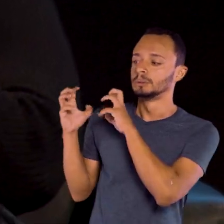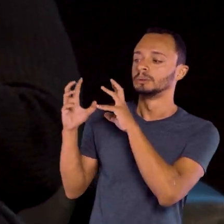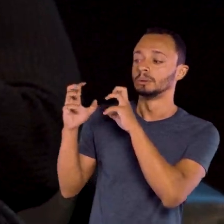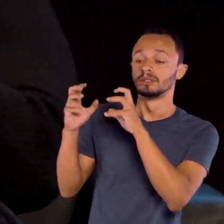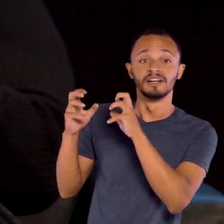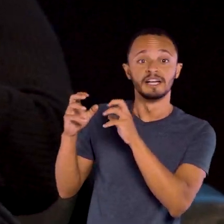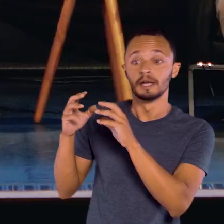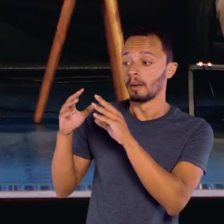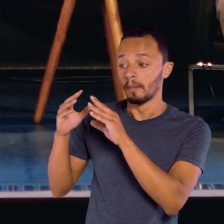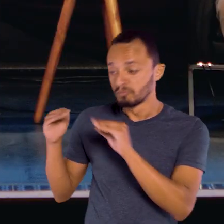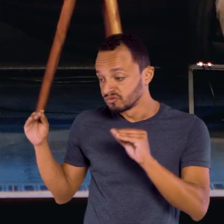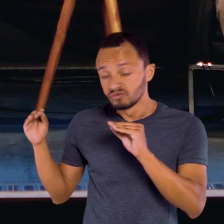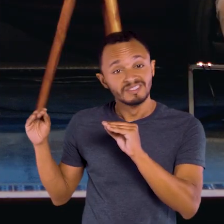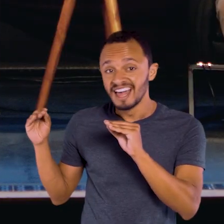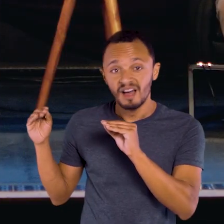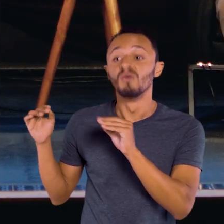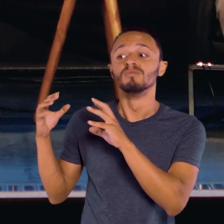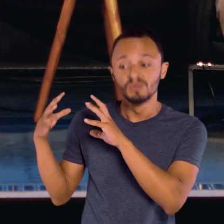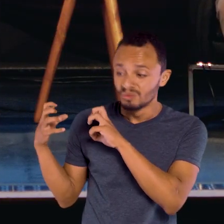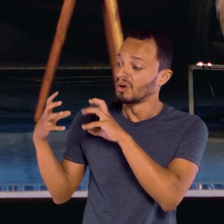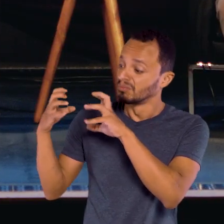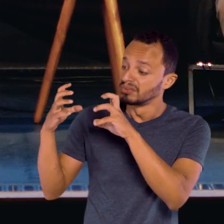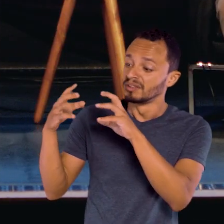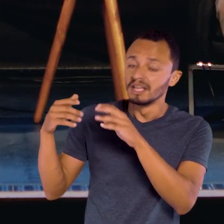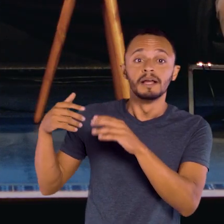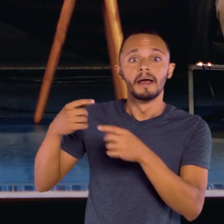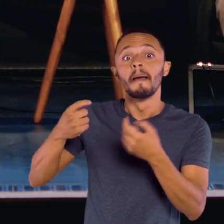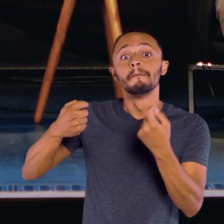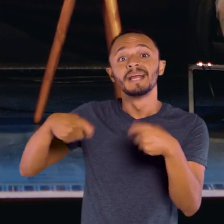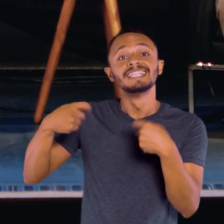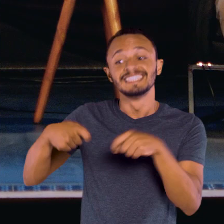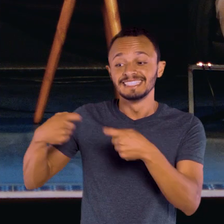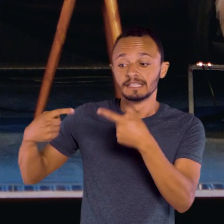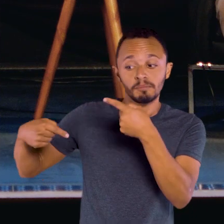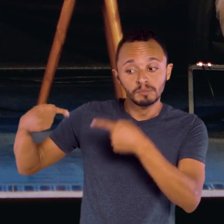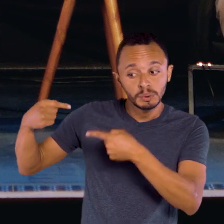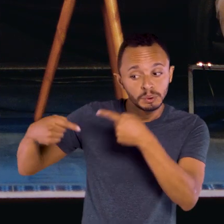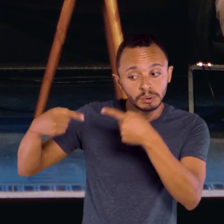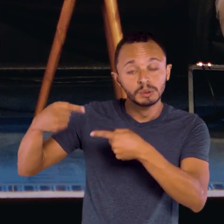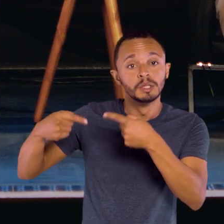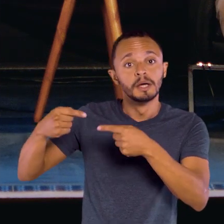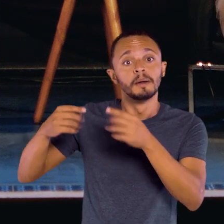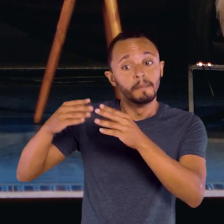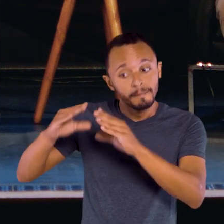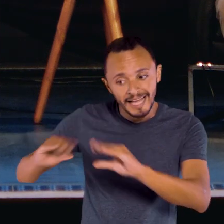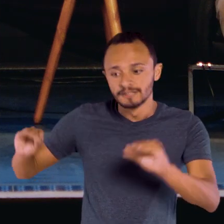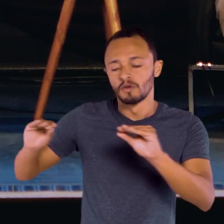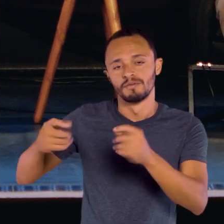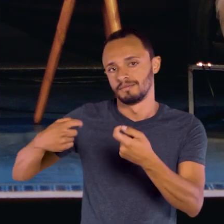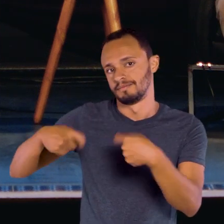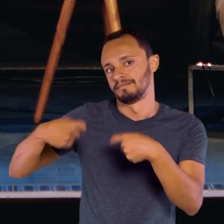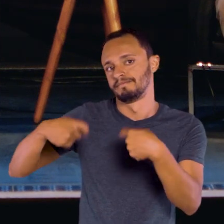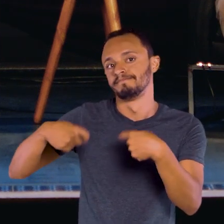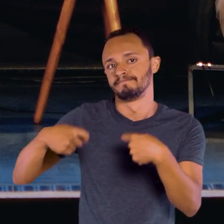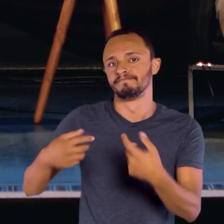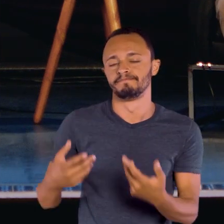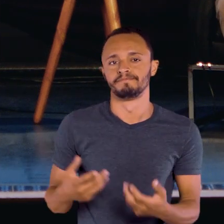discutir. E, por fim, o Solitária, né? O Solitária, que eu acho que é uma história que